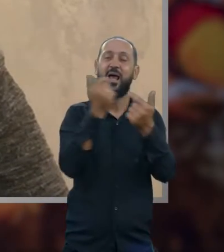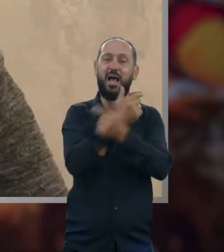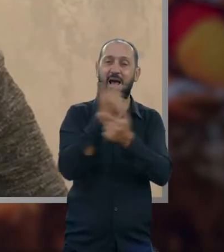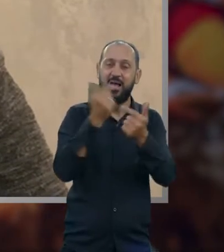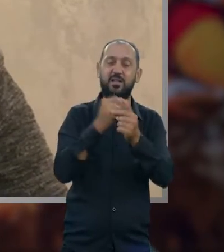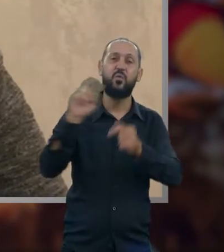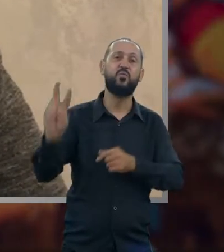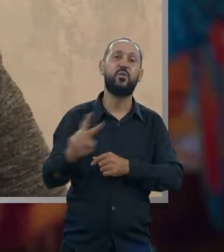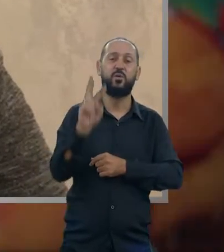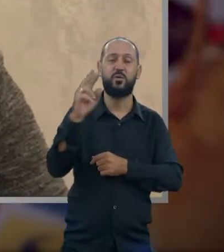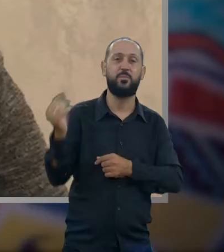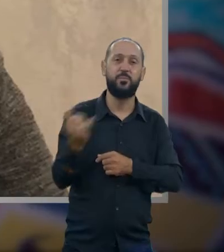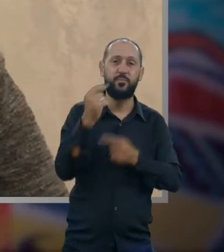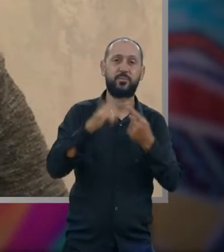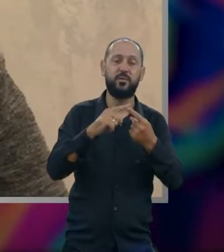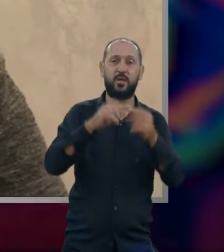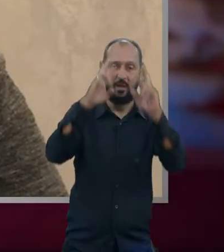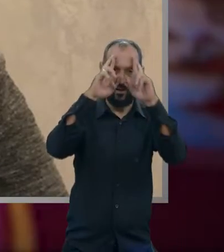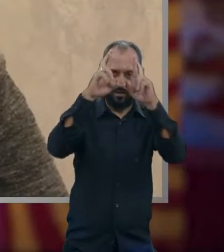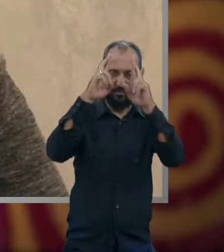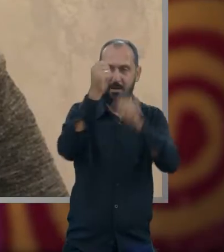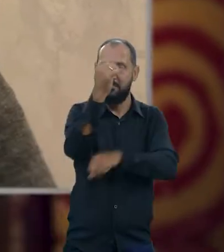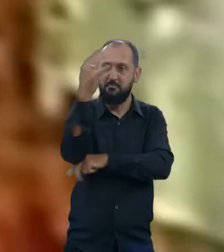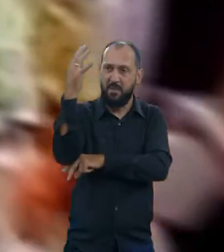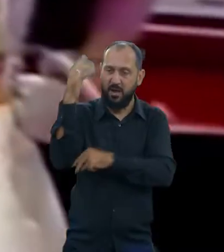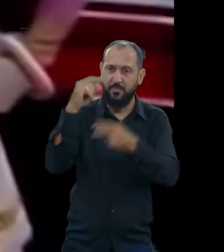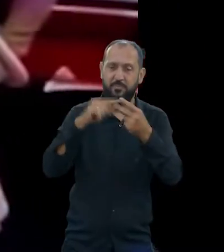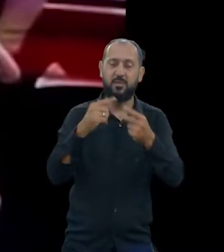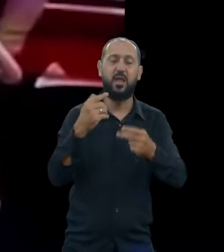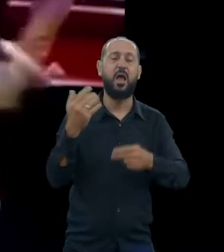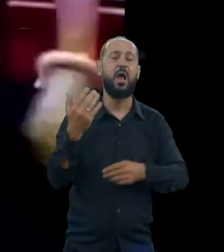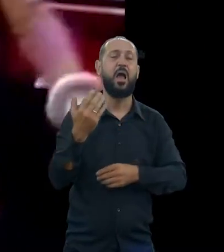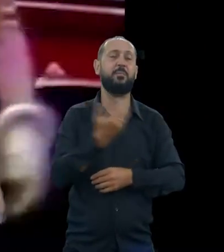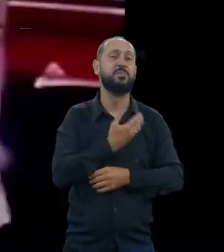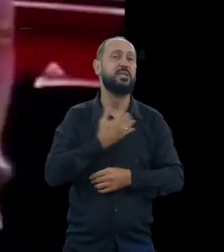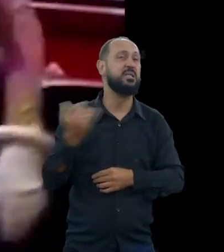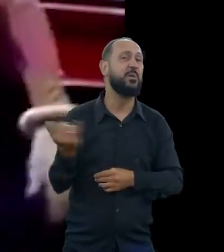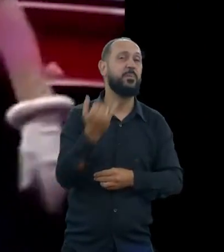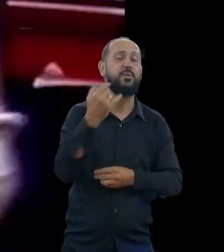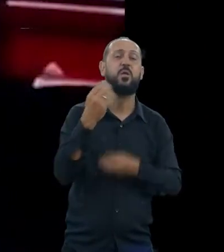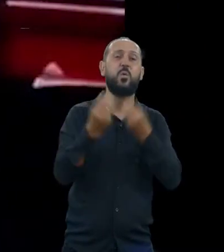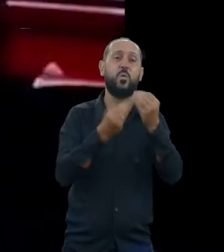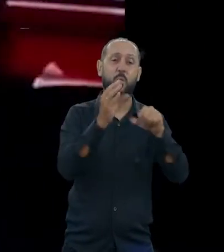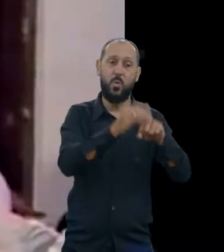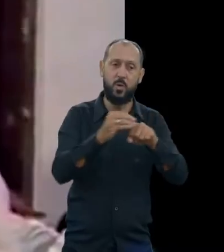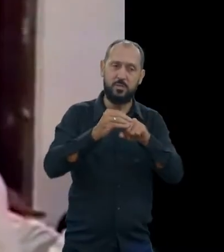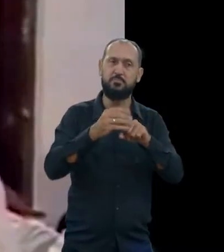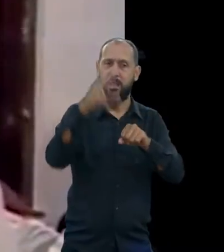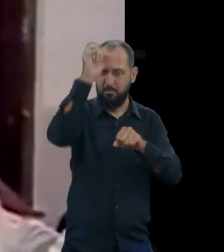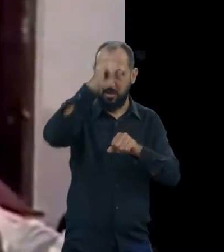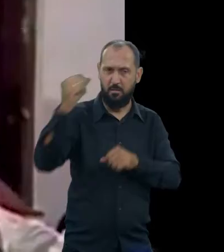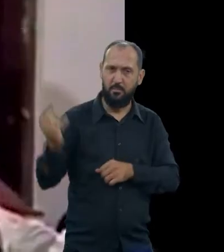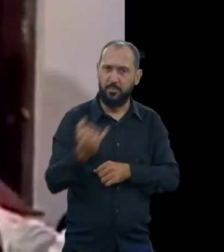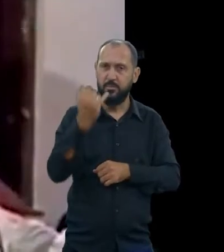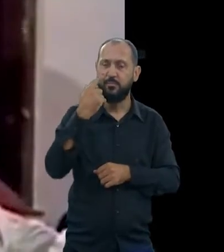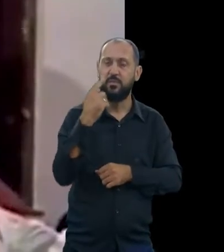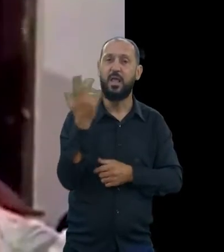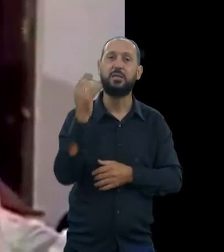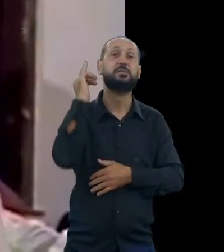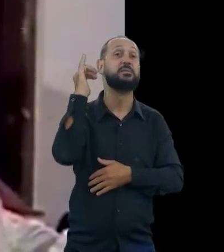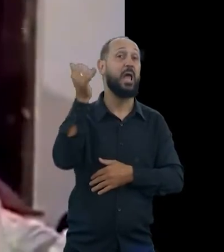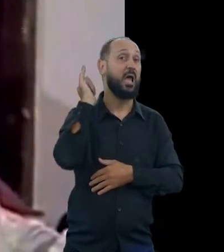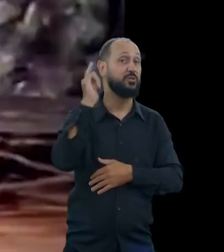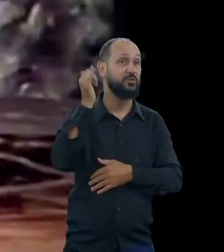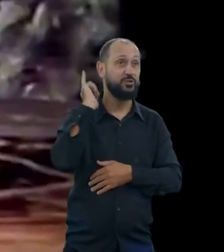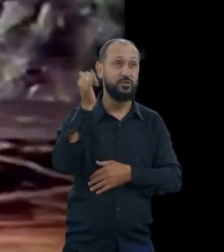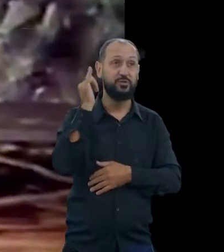valores importantes, como respeito à natureza, a importância da amizade e o valor ao conhecimento. As narrativas do Monteiro Lobato,